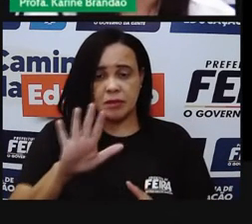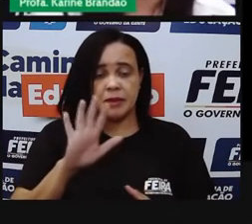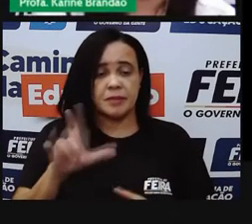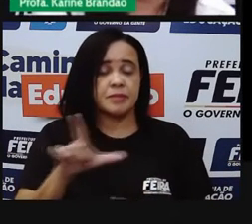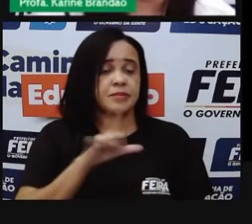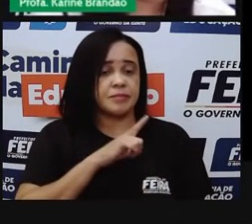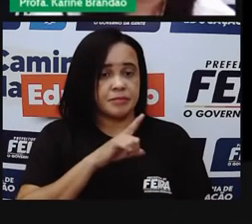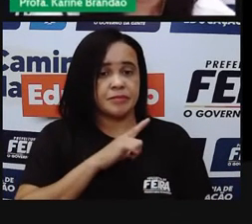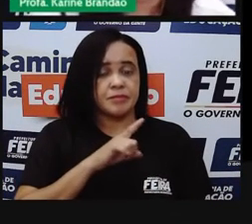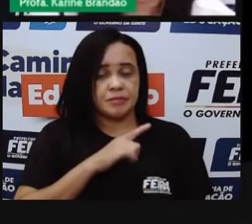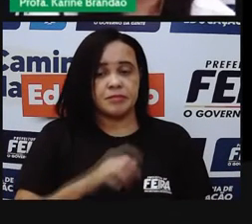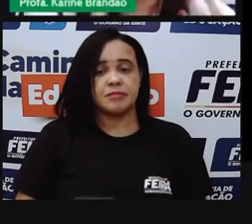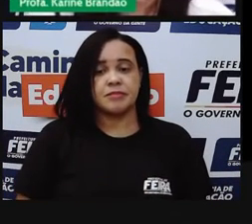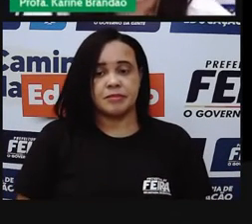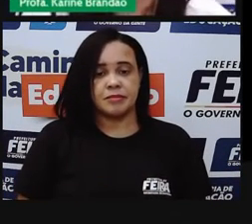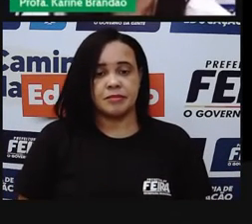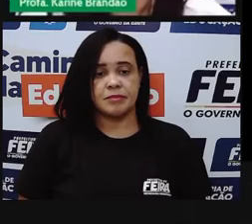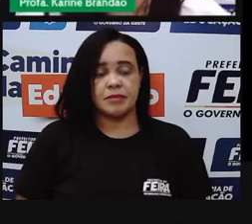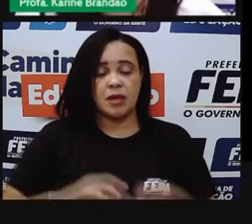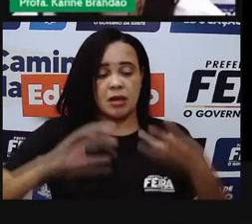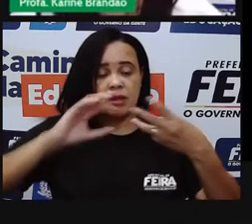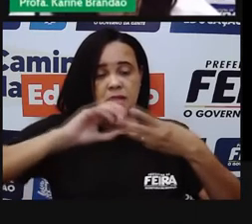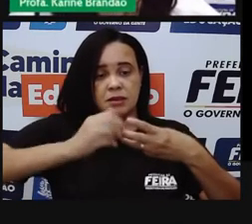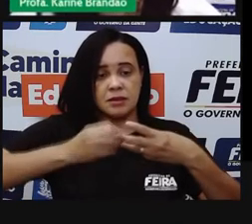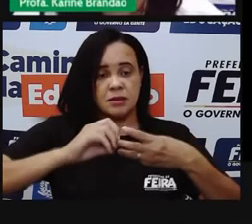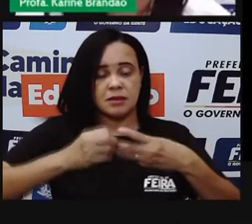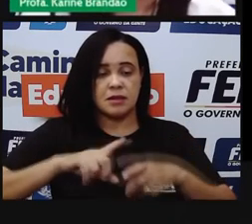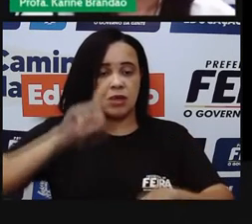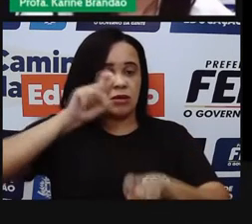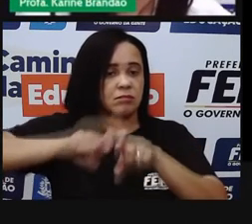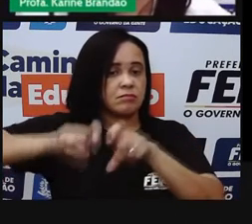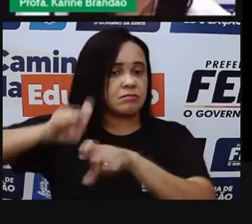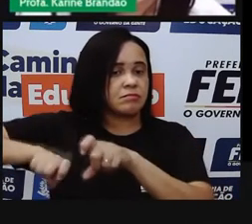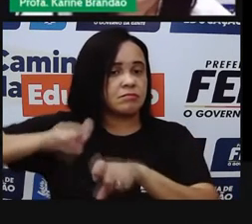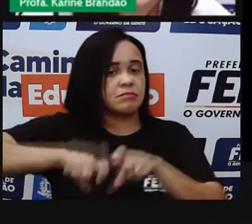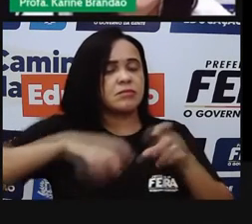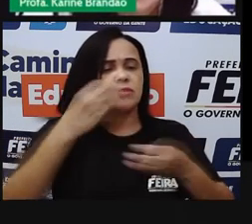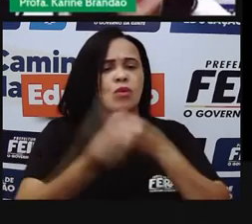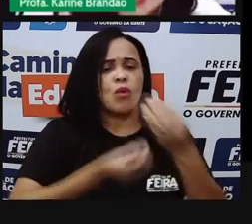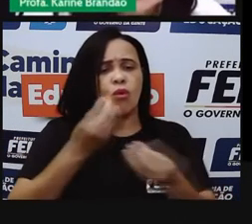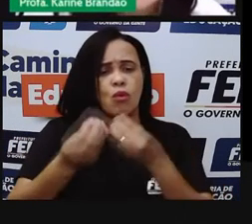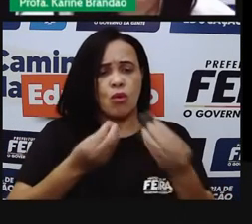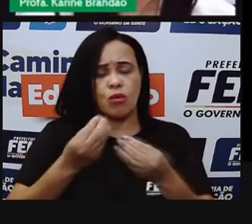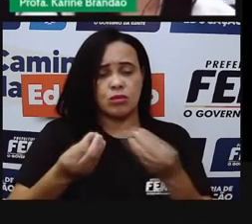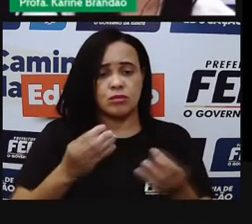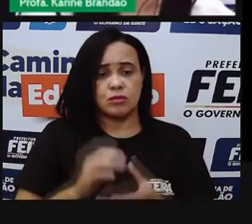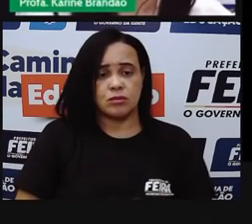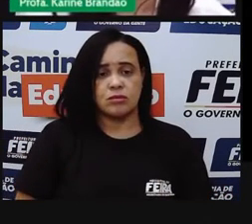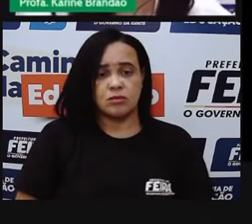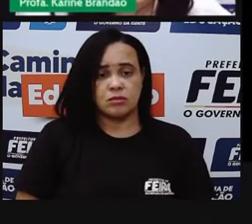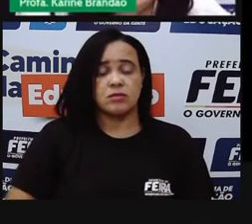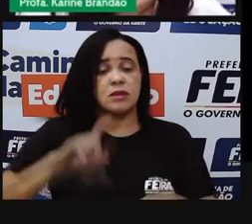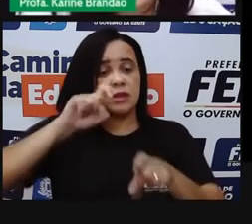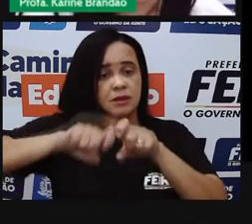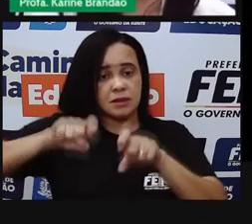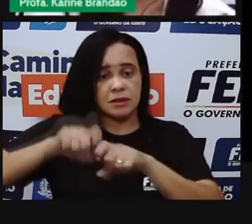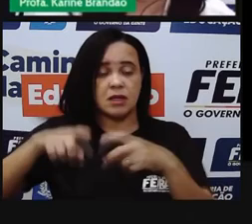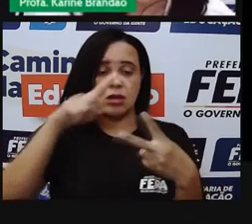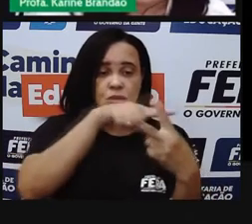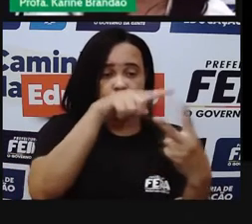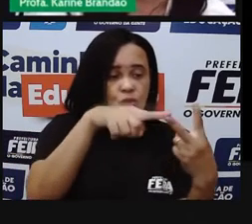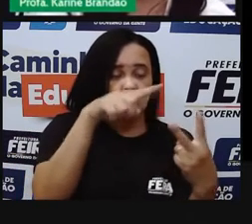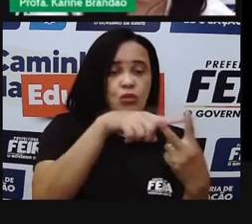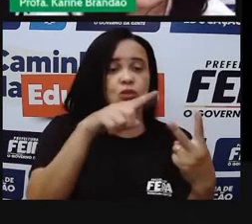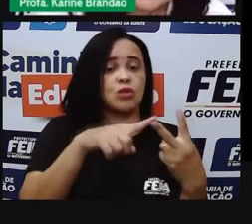também desculpa, células sexuais. O que que são as células sexuais? São os nossos gametas, é